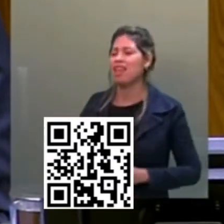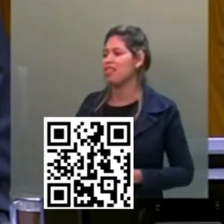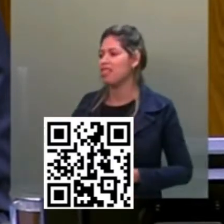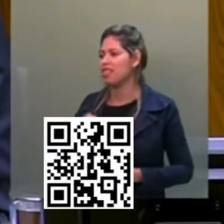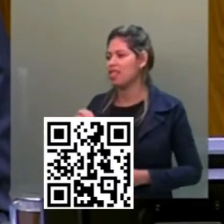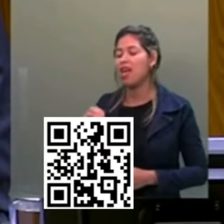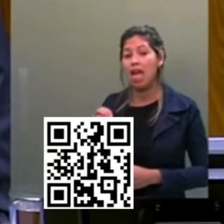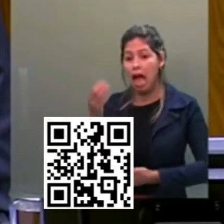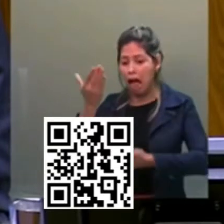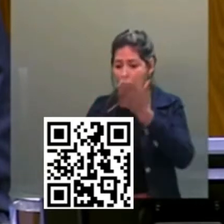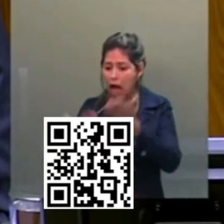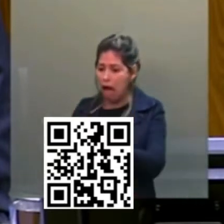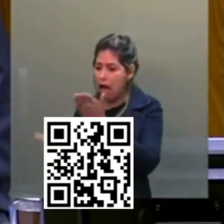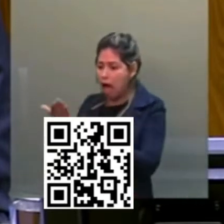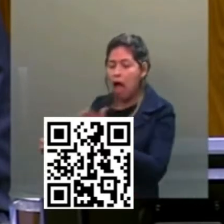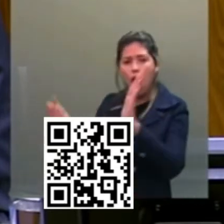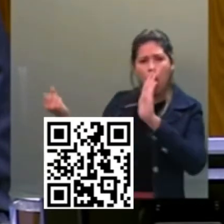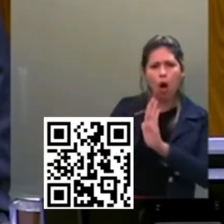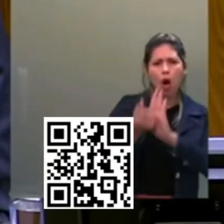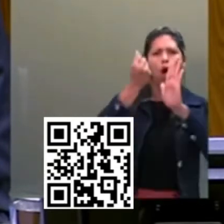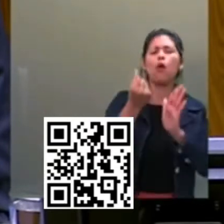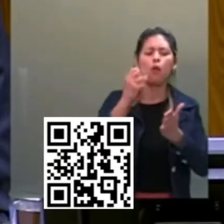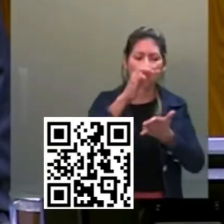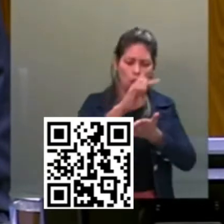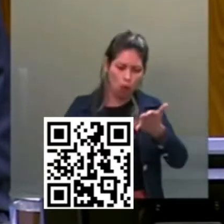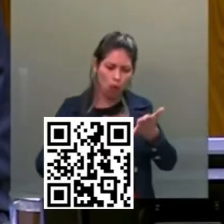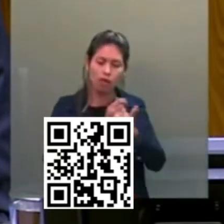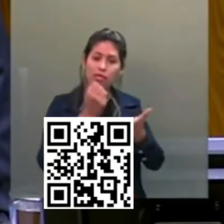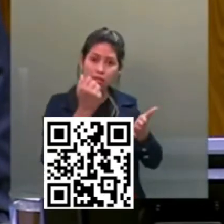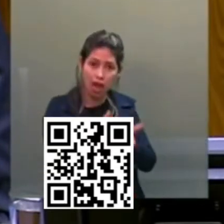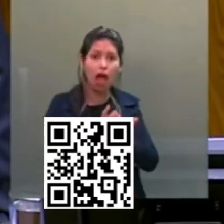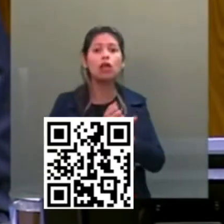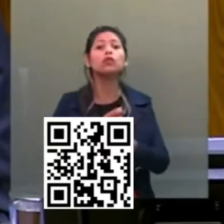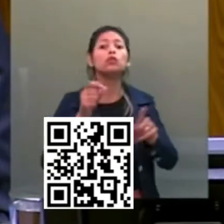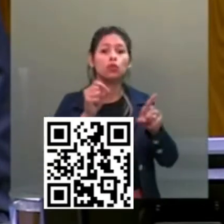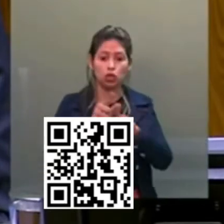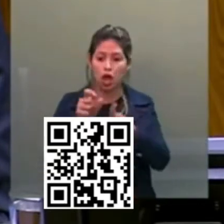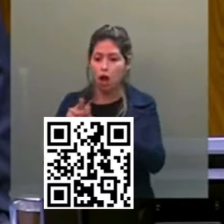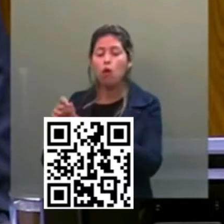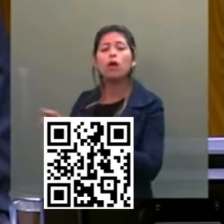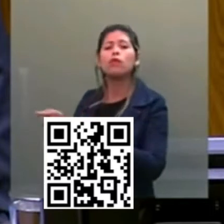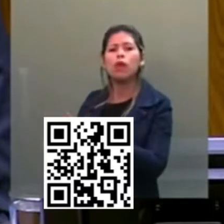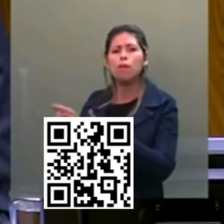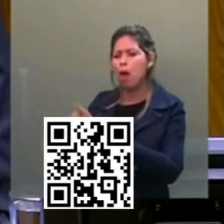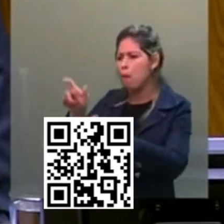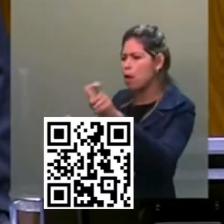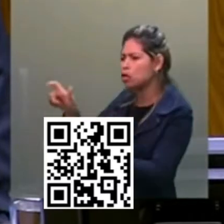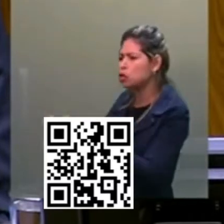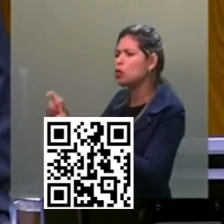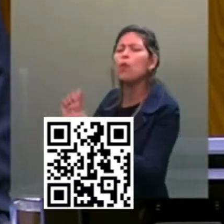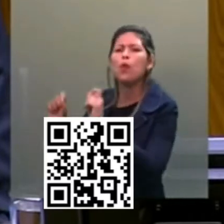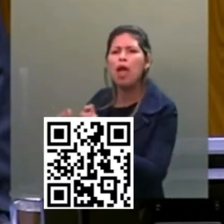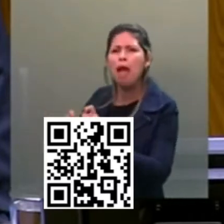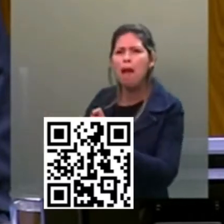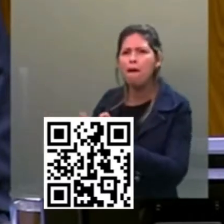em contratos de aluguel para a população mais vulnerável. Destaco as alterações que beneficiaram consumidores de baixa renda